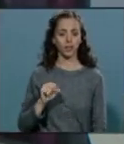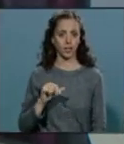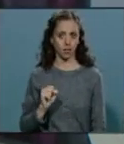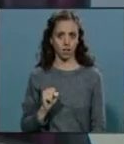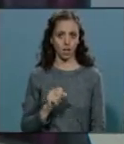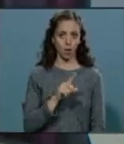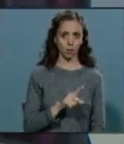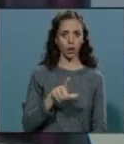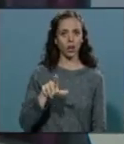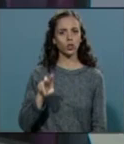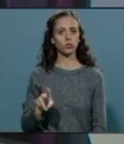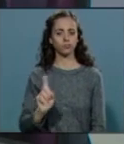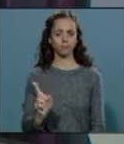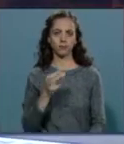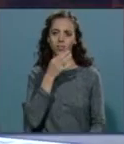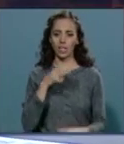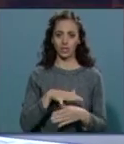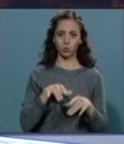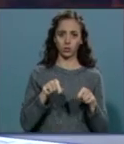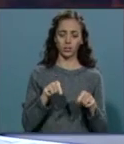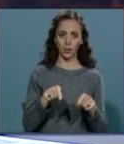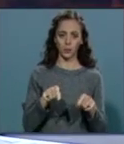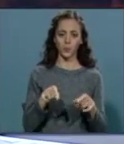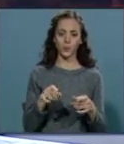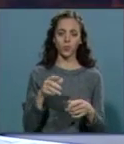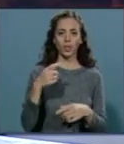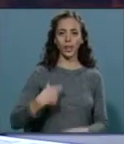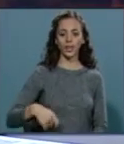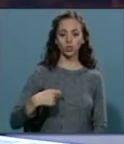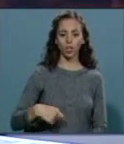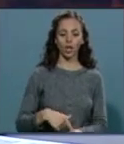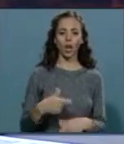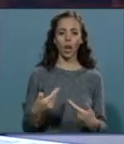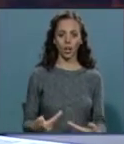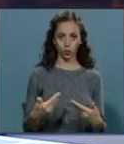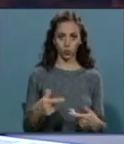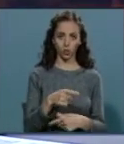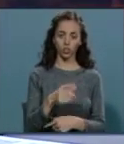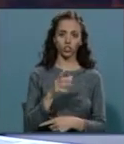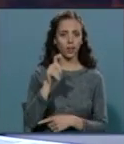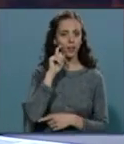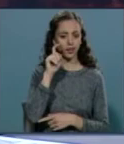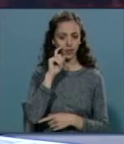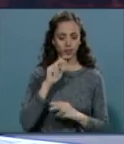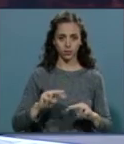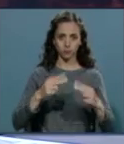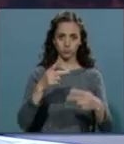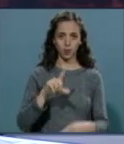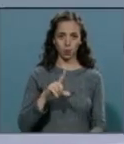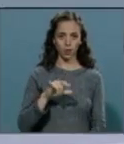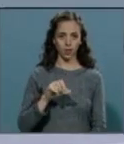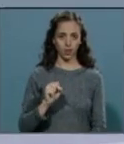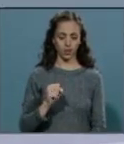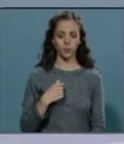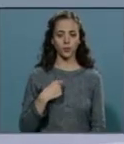tenho na segunda liga isso não vai acontecer estamos nesta situação que o nacional nesta altura e altamente já tem garantido irá suspender